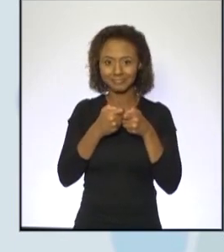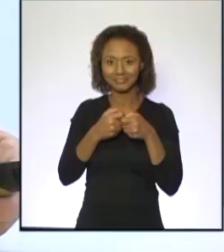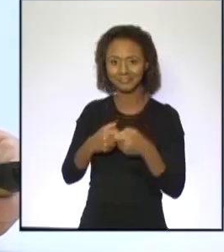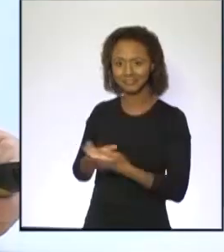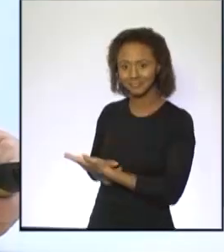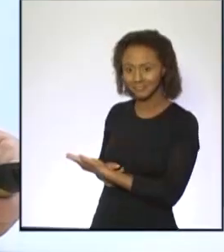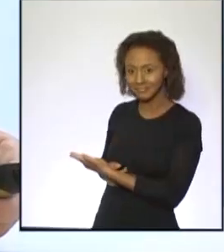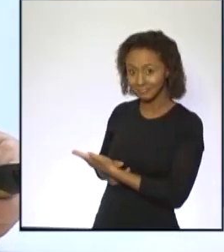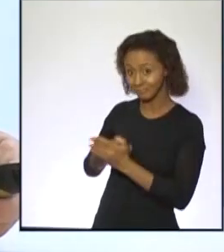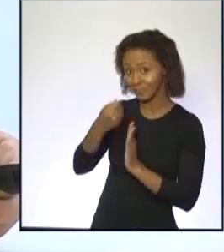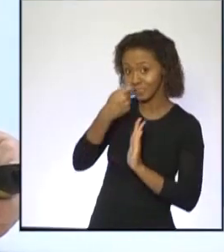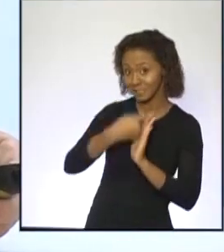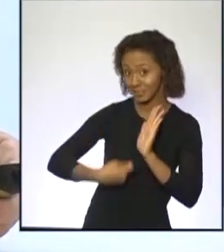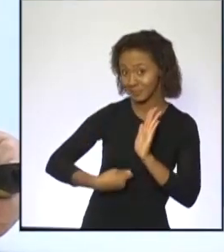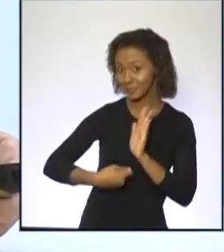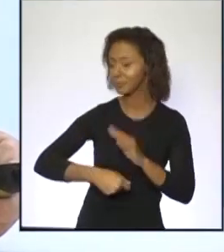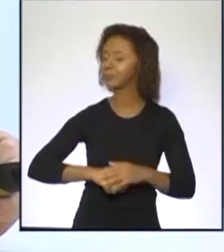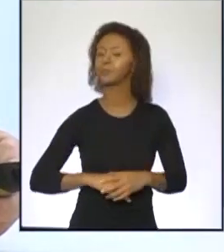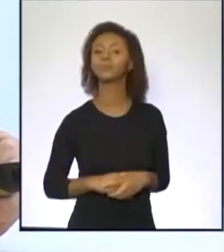nesse texto